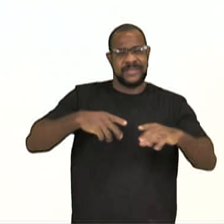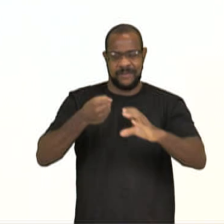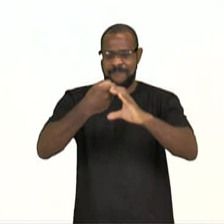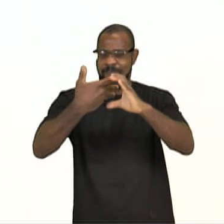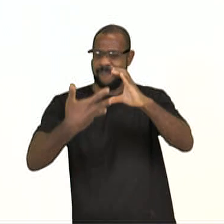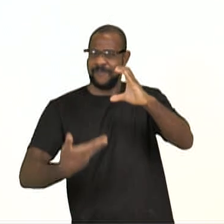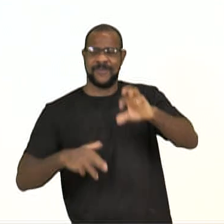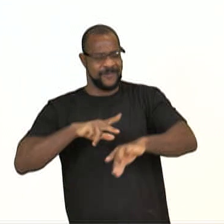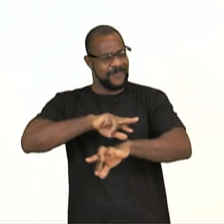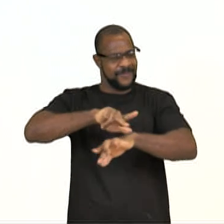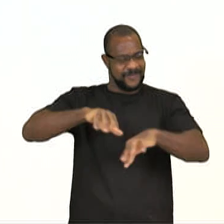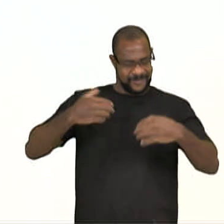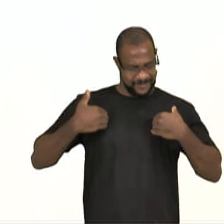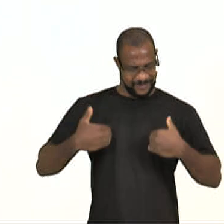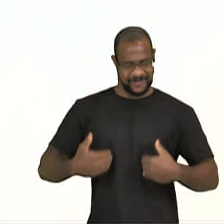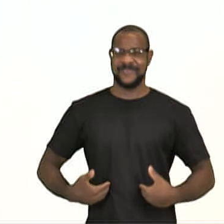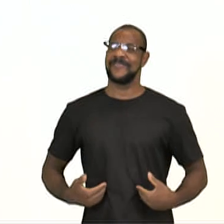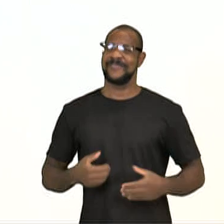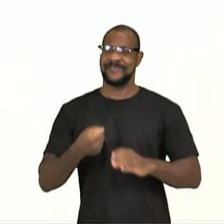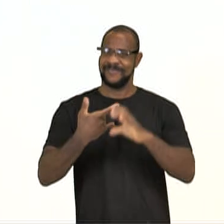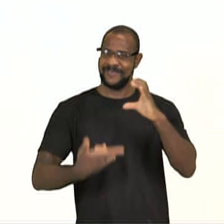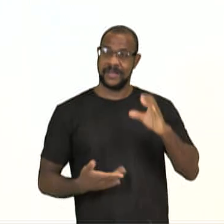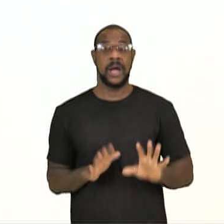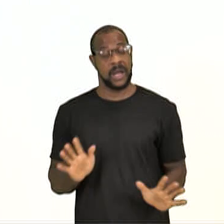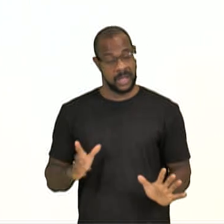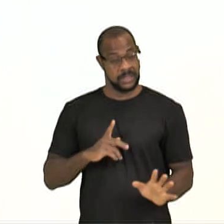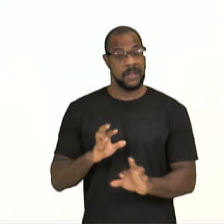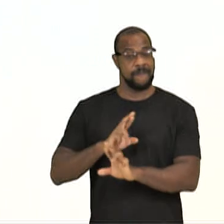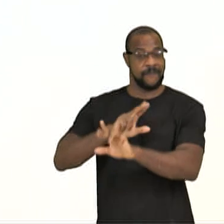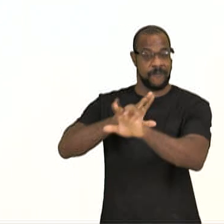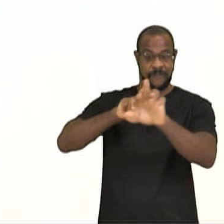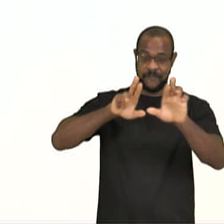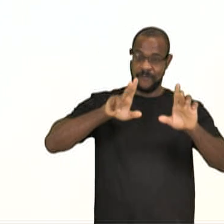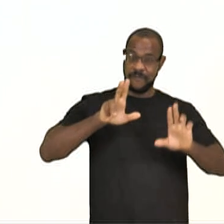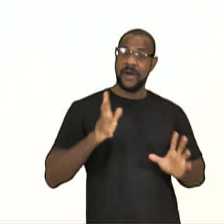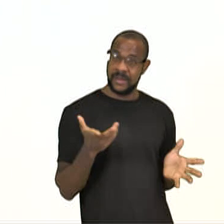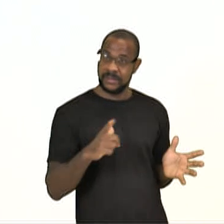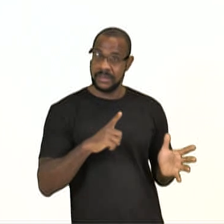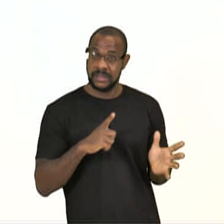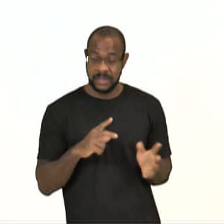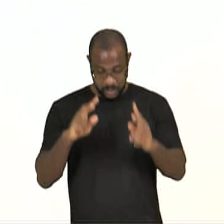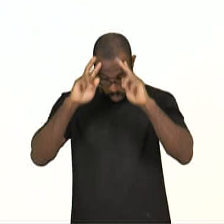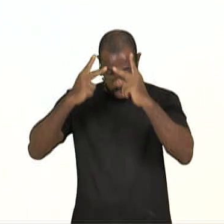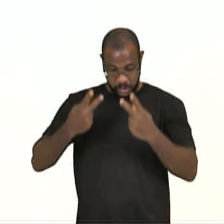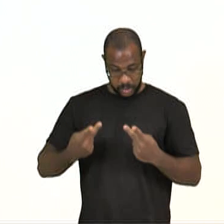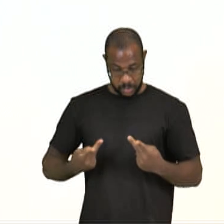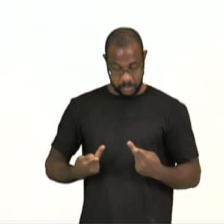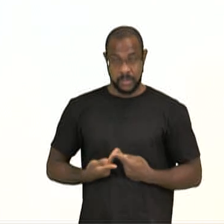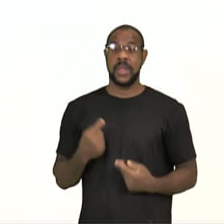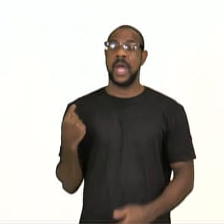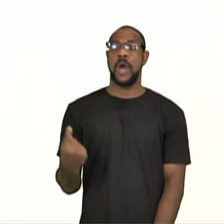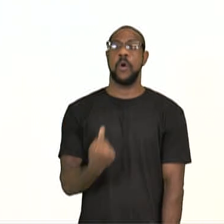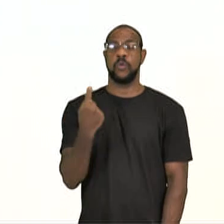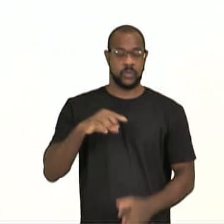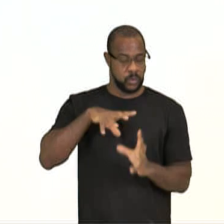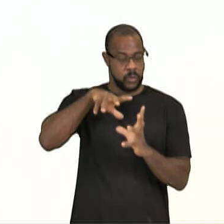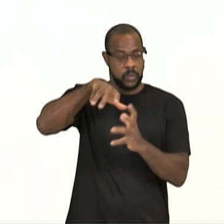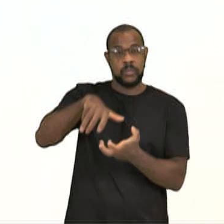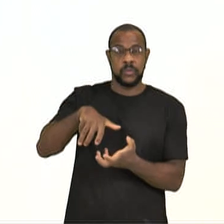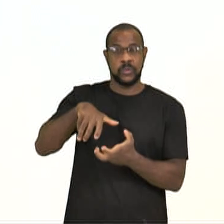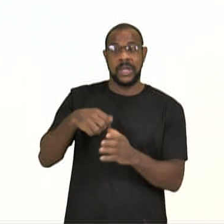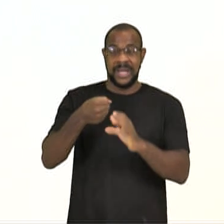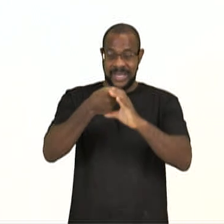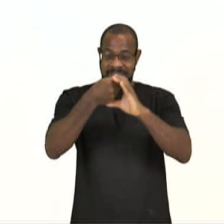variações físicas. Apesar dessas diferenças, a espécie humana é única no nosso planeta e suas